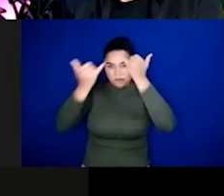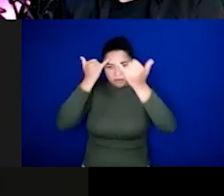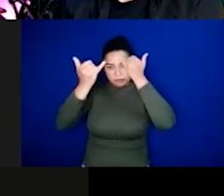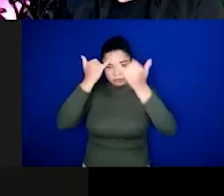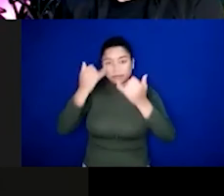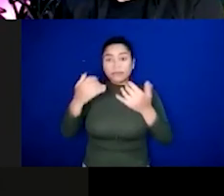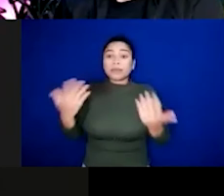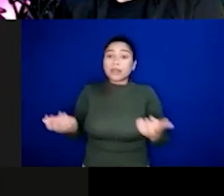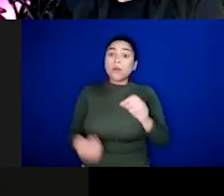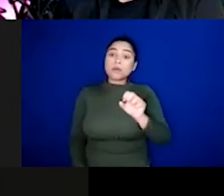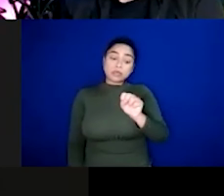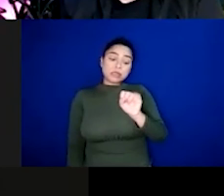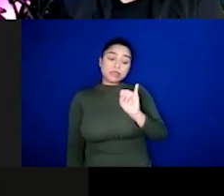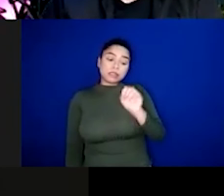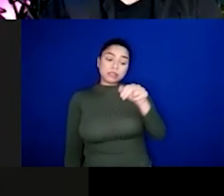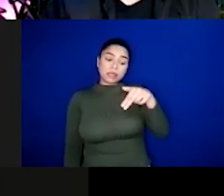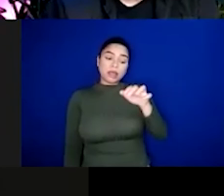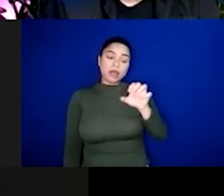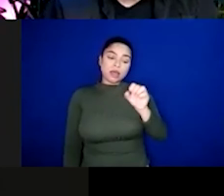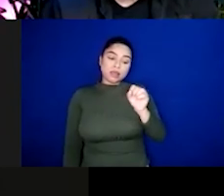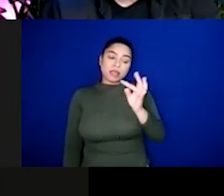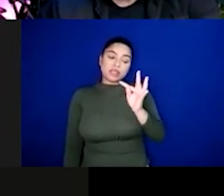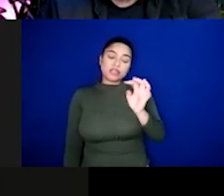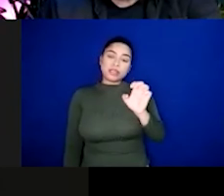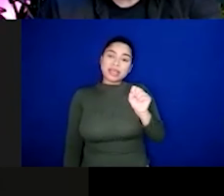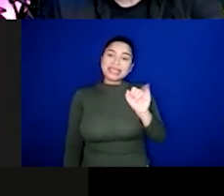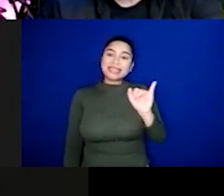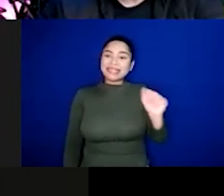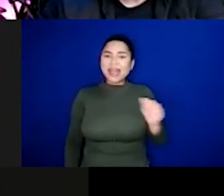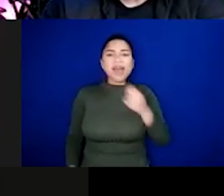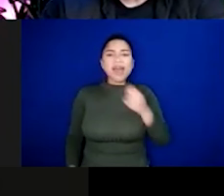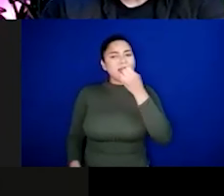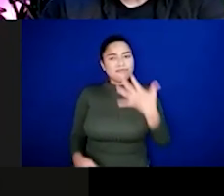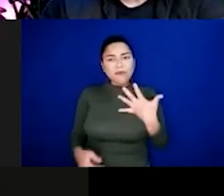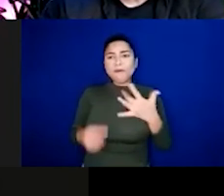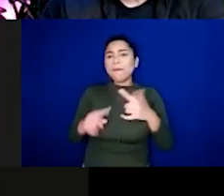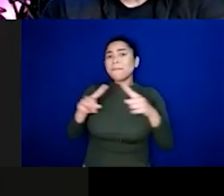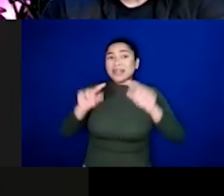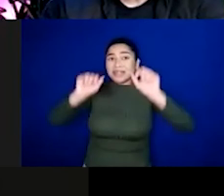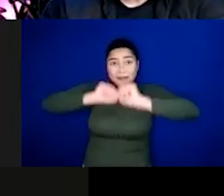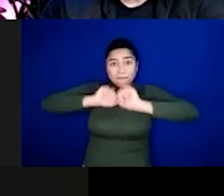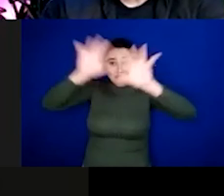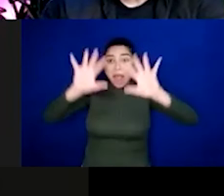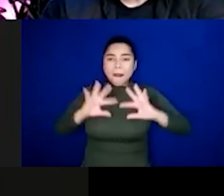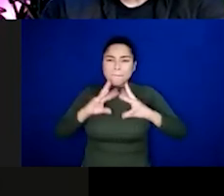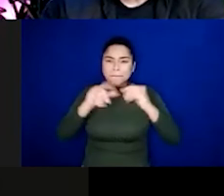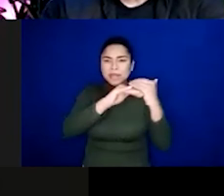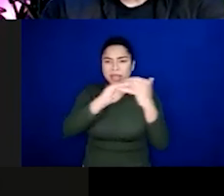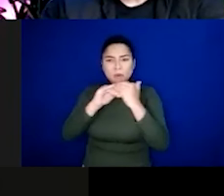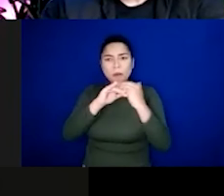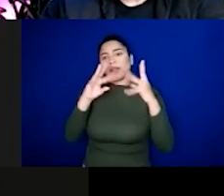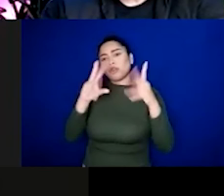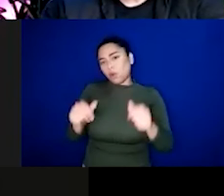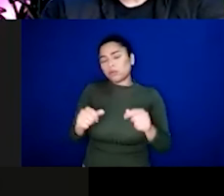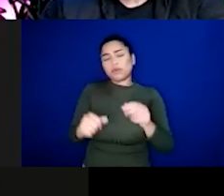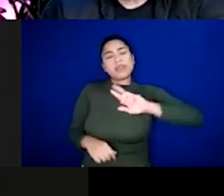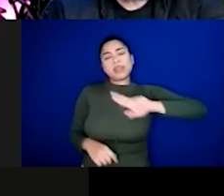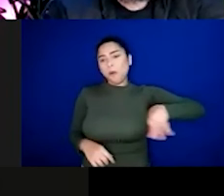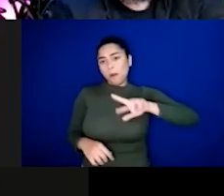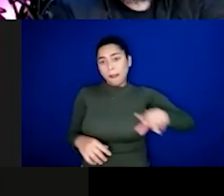que certa forma é legal e o mundo que nem tudo é claro para todo mundo só quer para visitar no aliás nasci no caso da